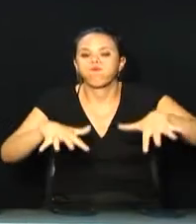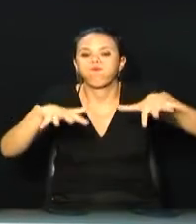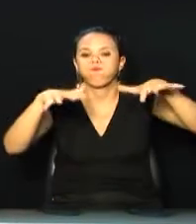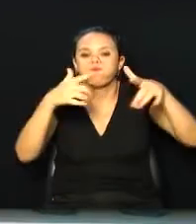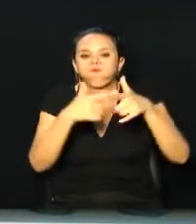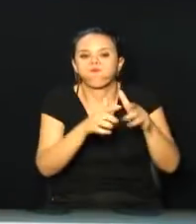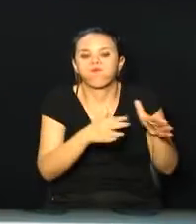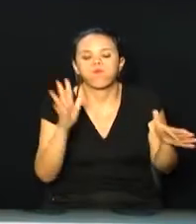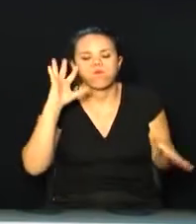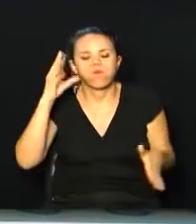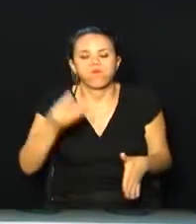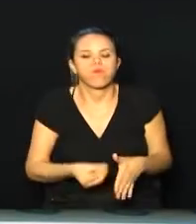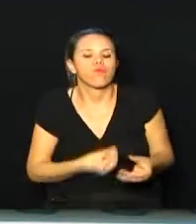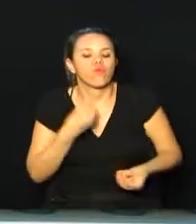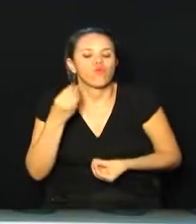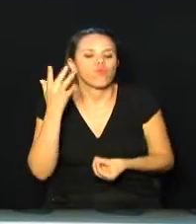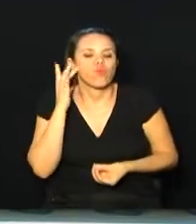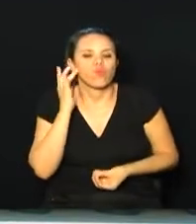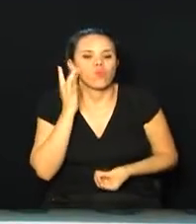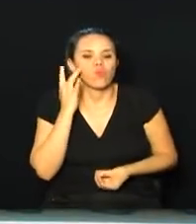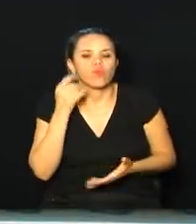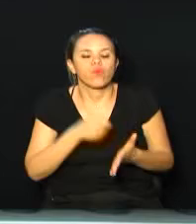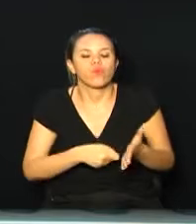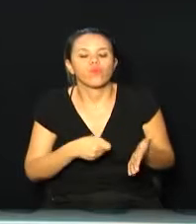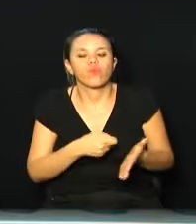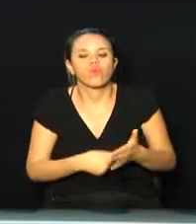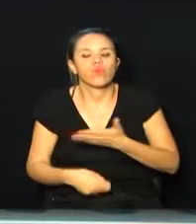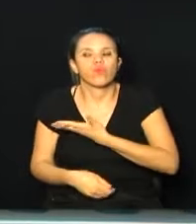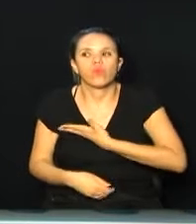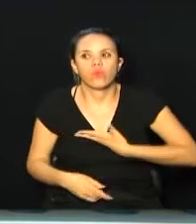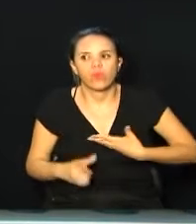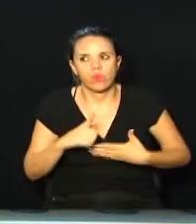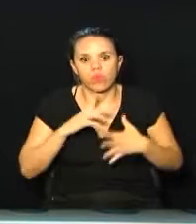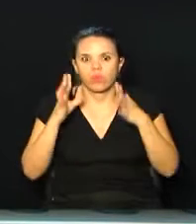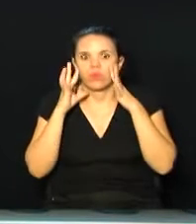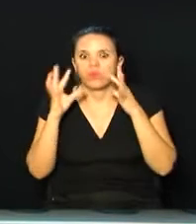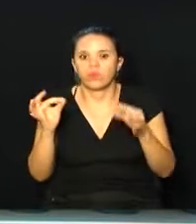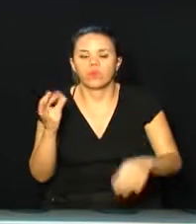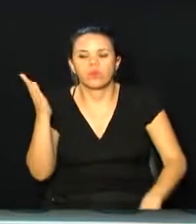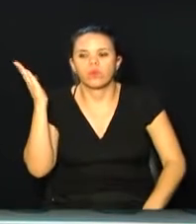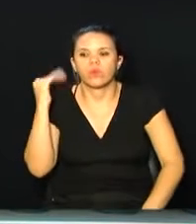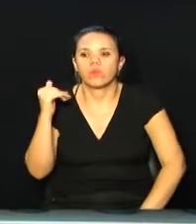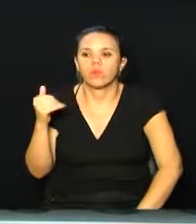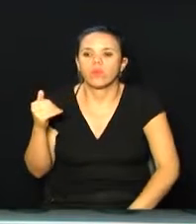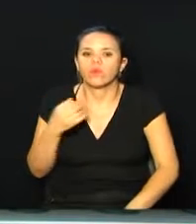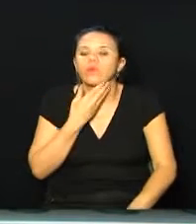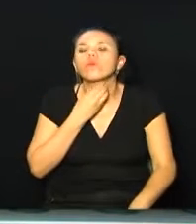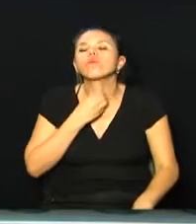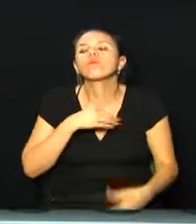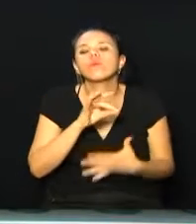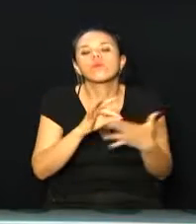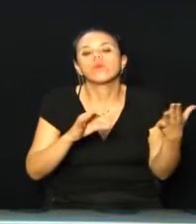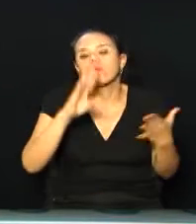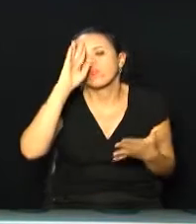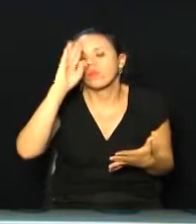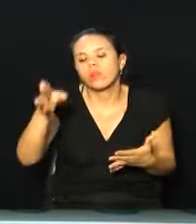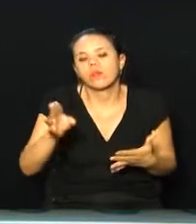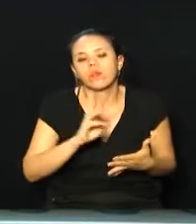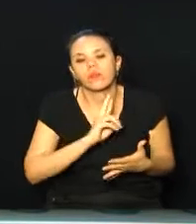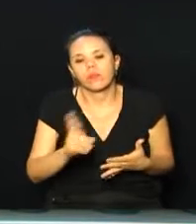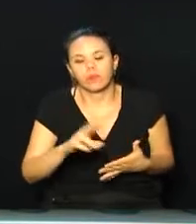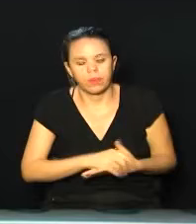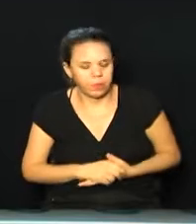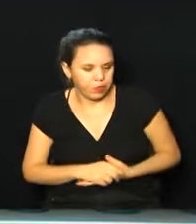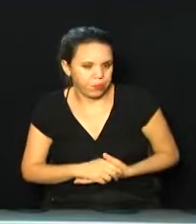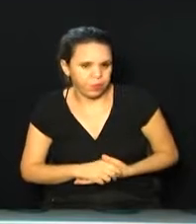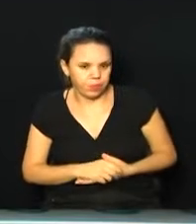Nós entendemos tudo isso, eu acho que a política pública, ela tem que estar atenta, sabendo dessas questões, principalmente na resposta,